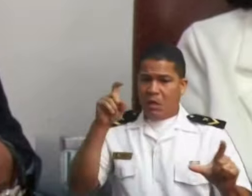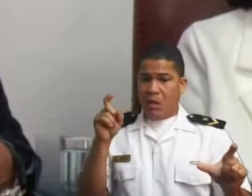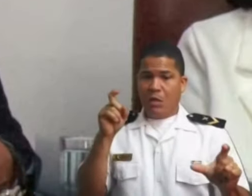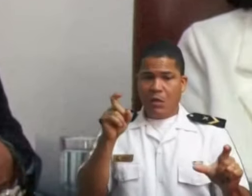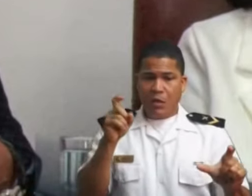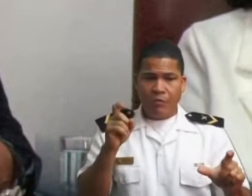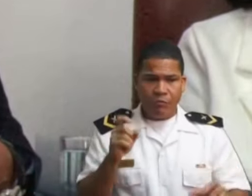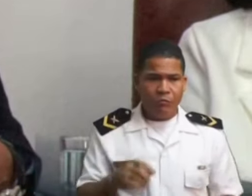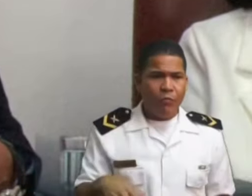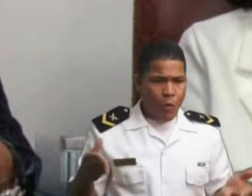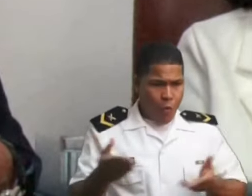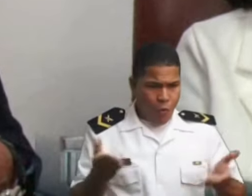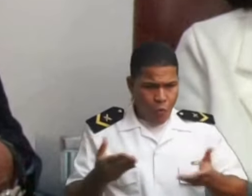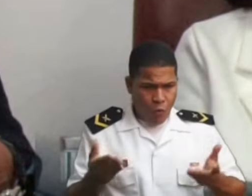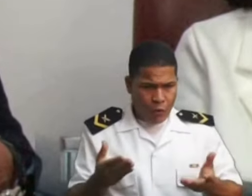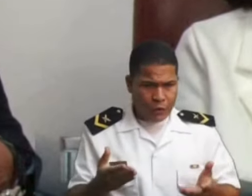estamos